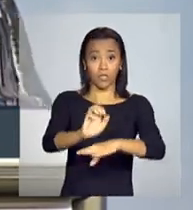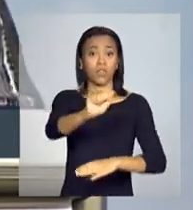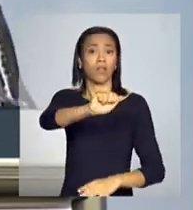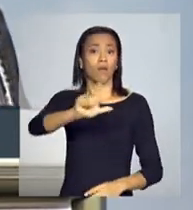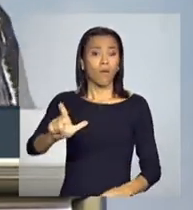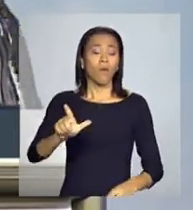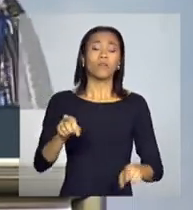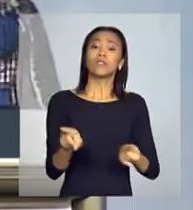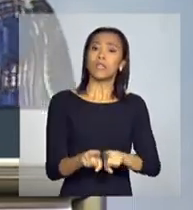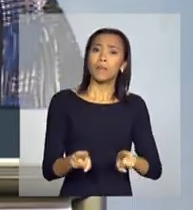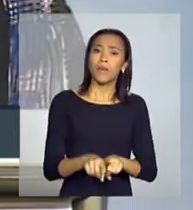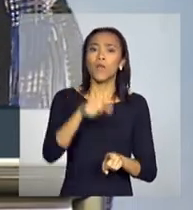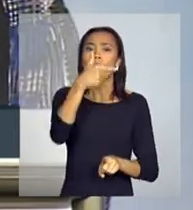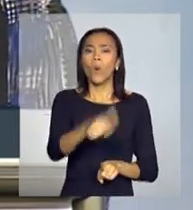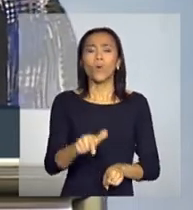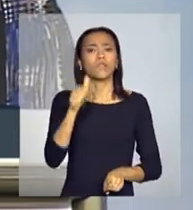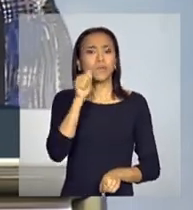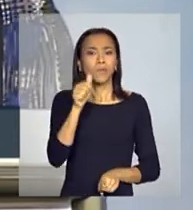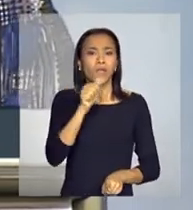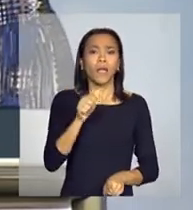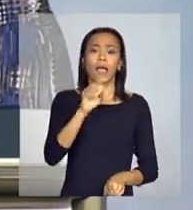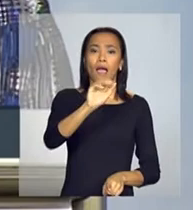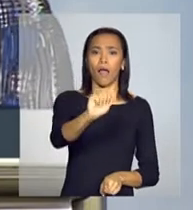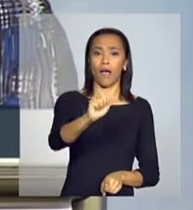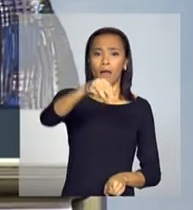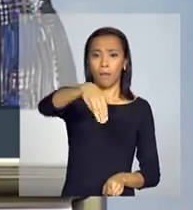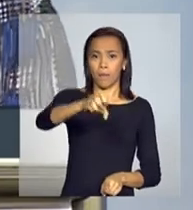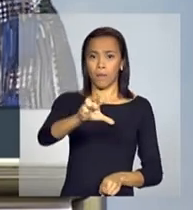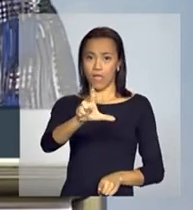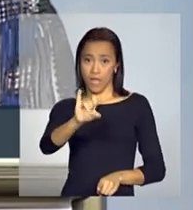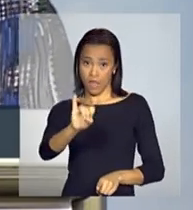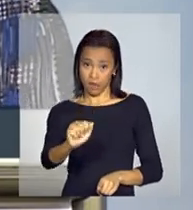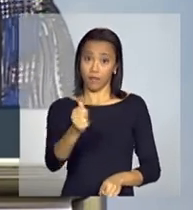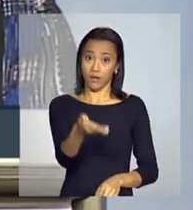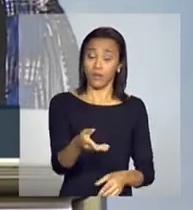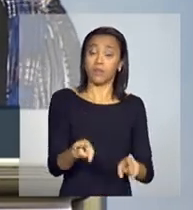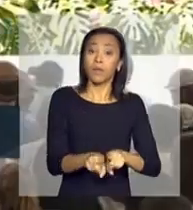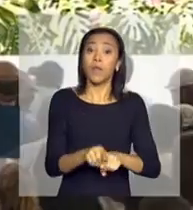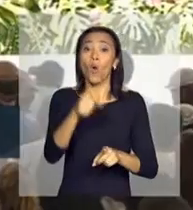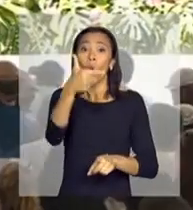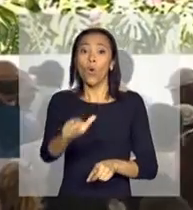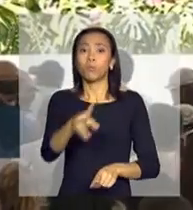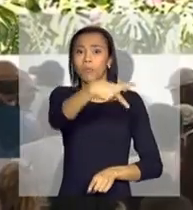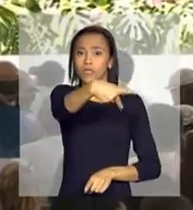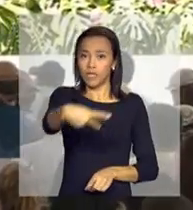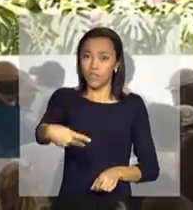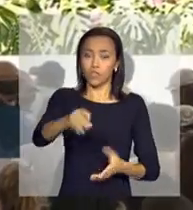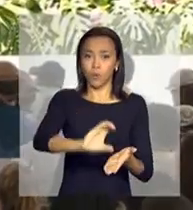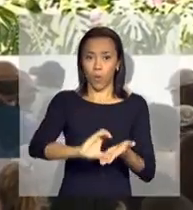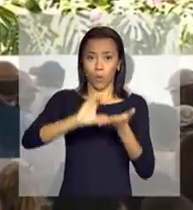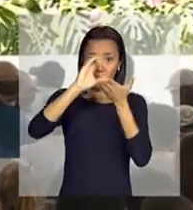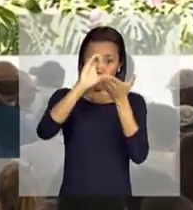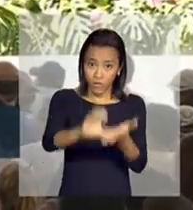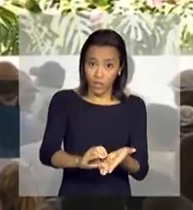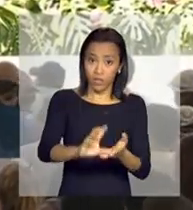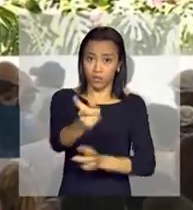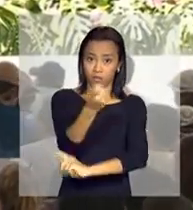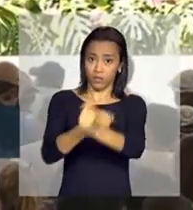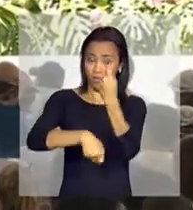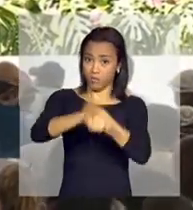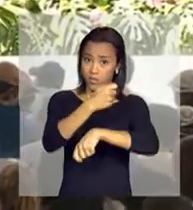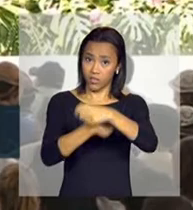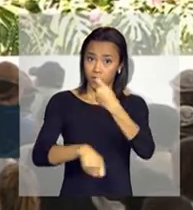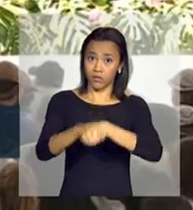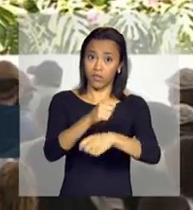à companheira Amélia Fernandes Costa, ao presidente também do Conselho de Administração da